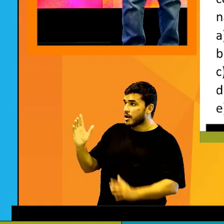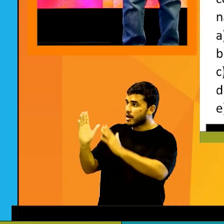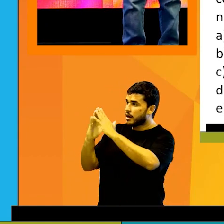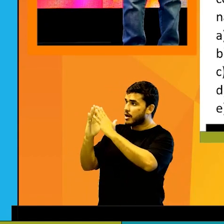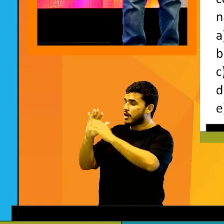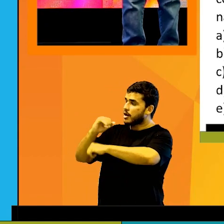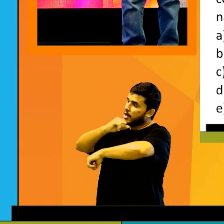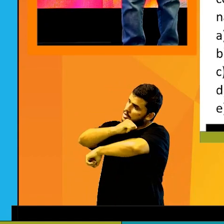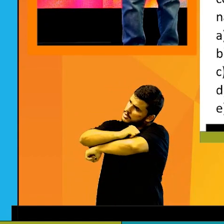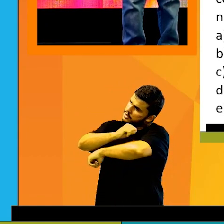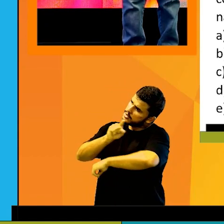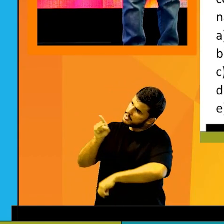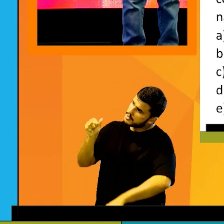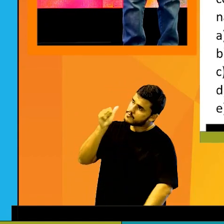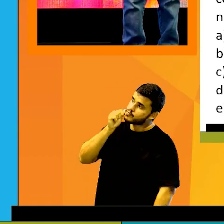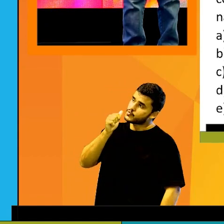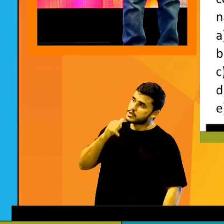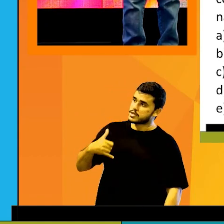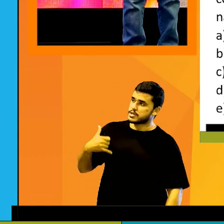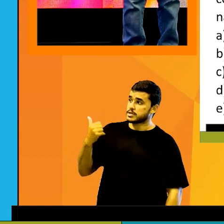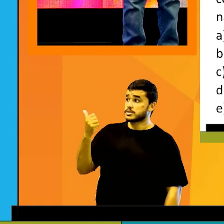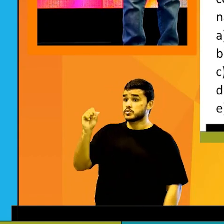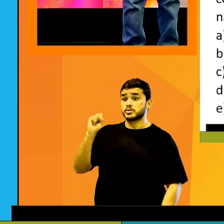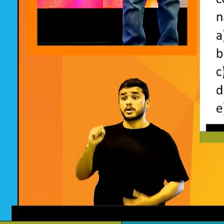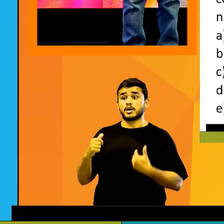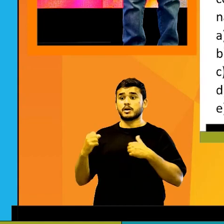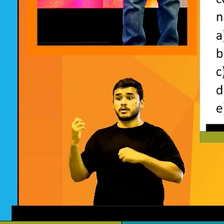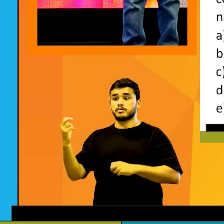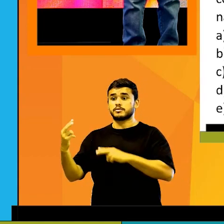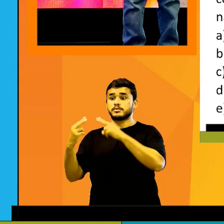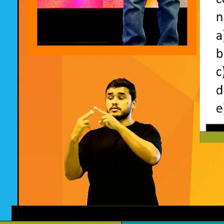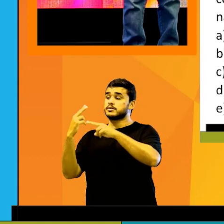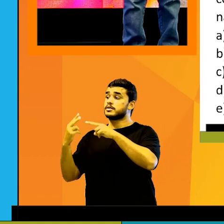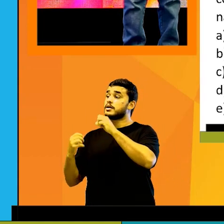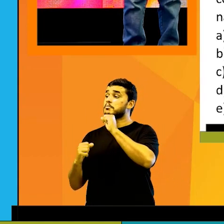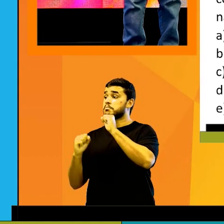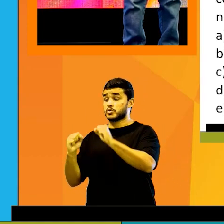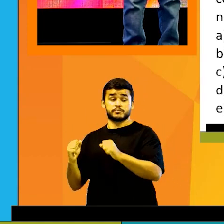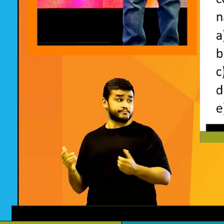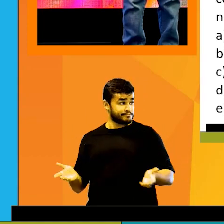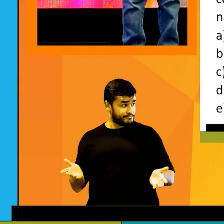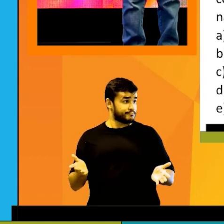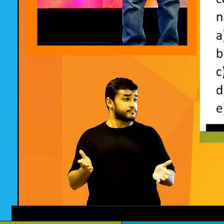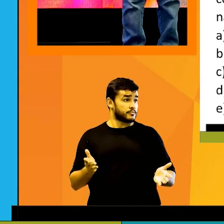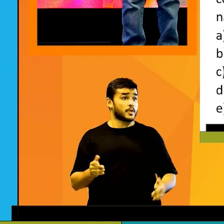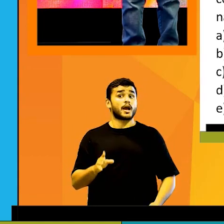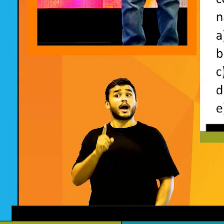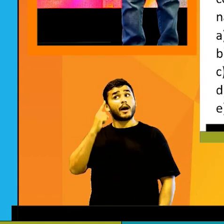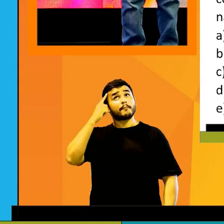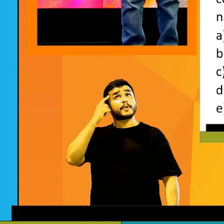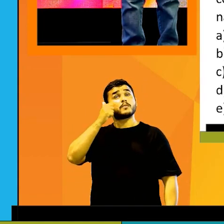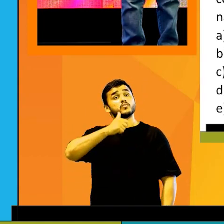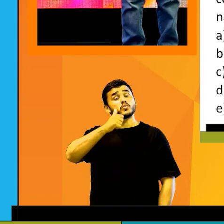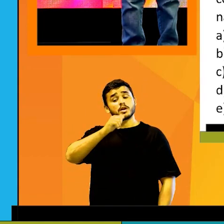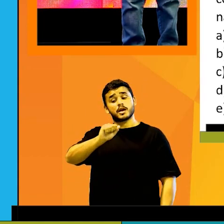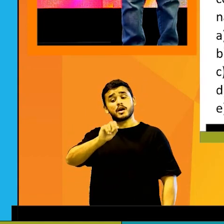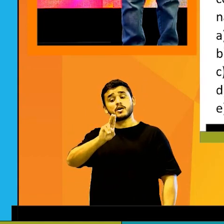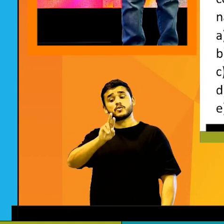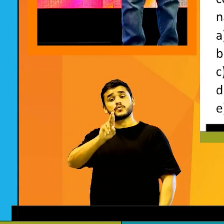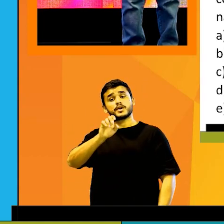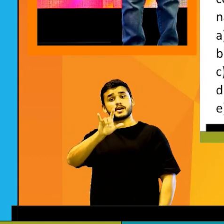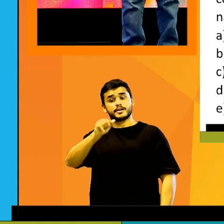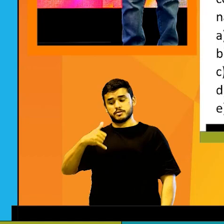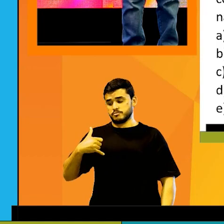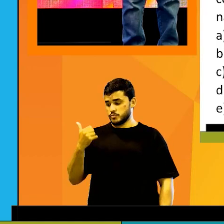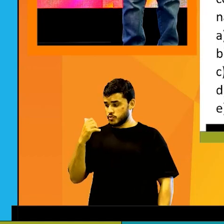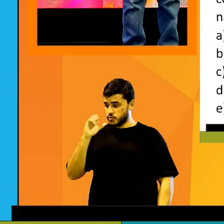quem sabe algum pretendente surgisse. E aí quando a Aurélia pôde ficar à janela, um dos